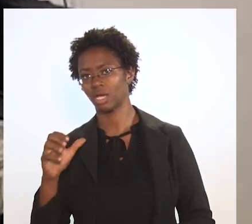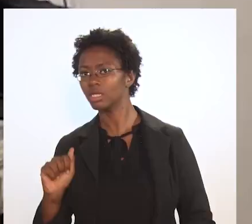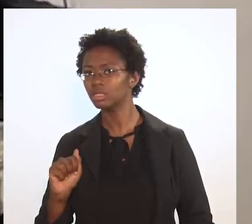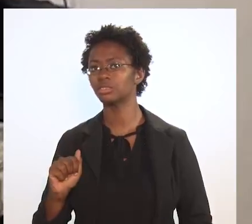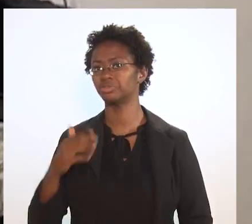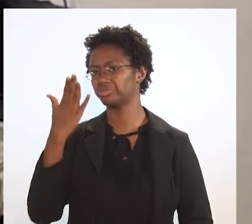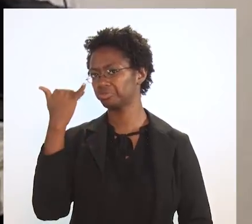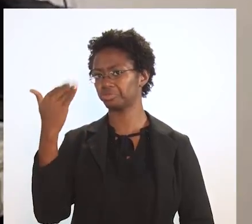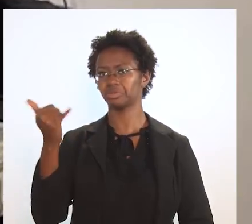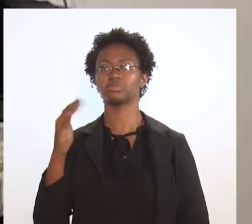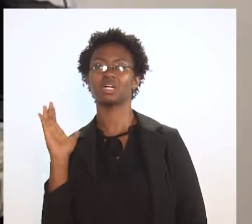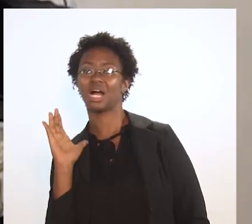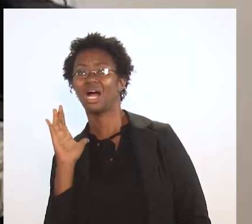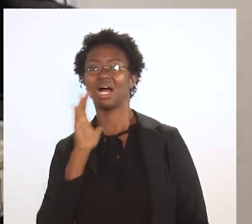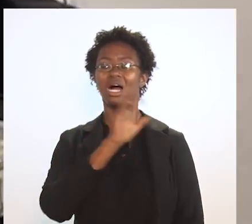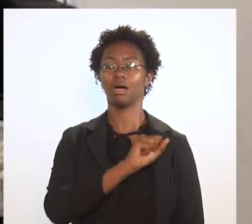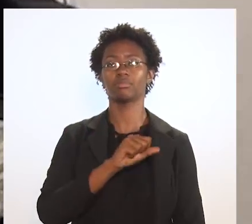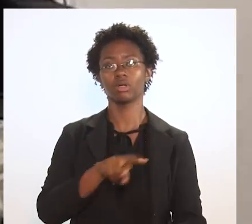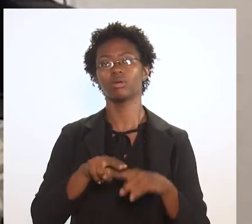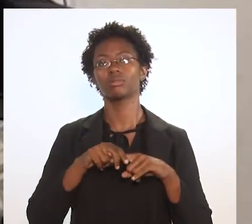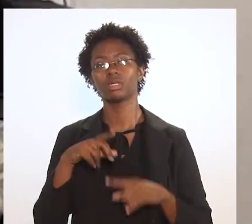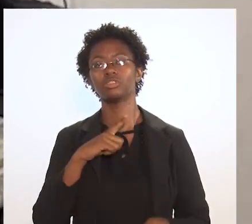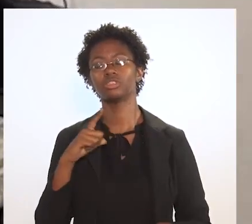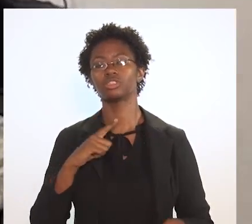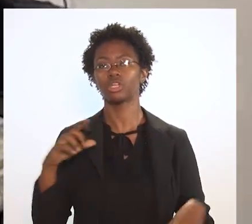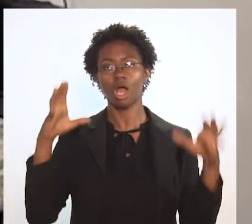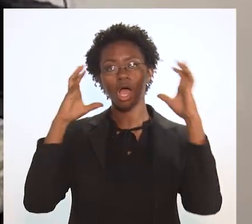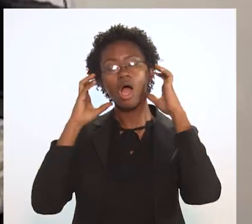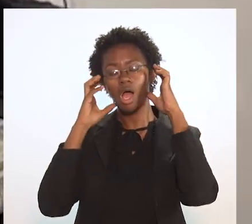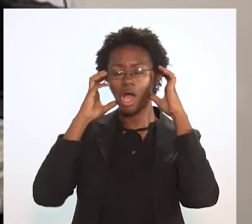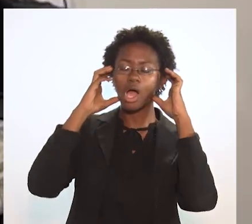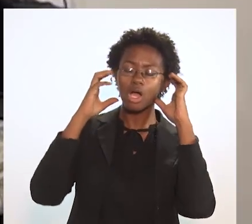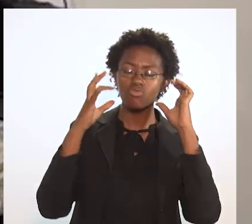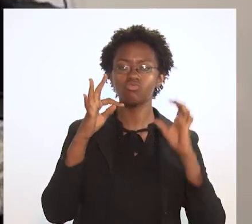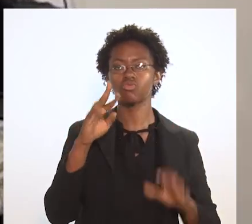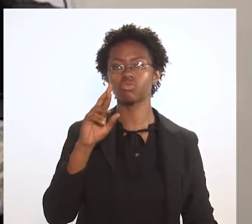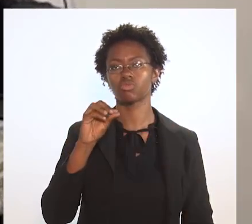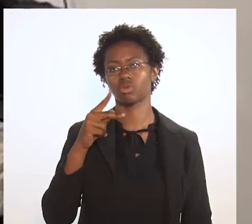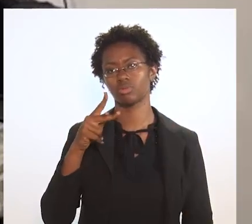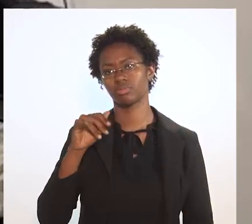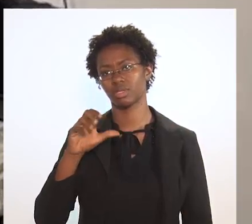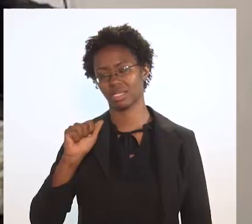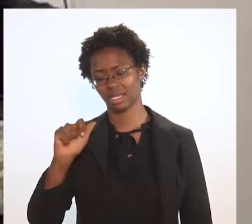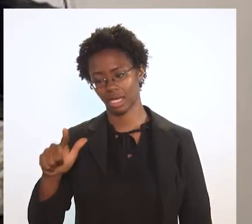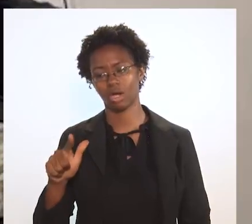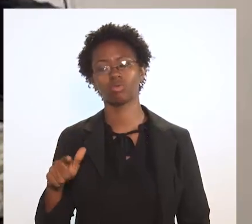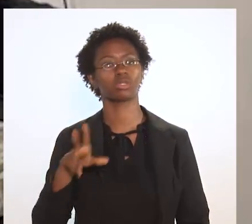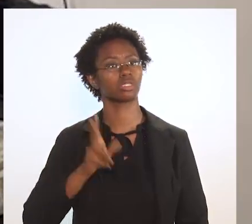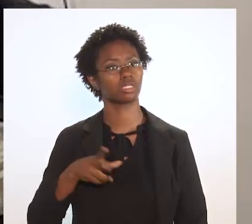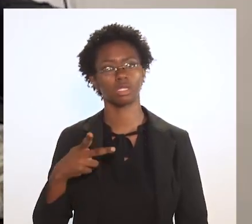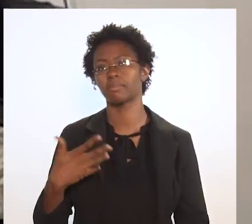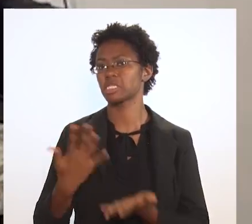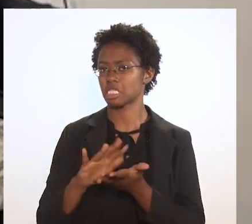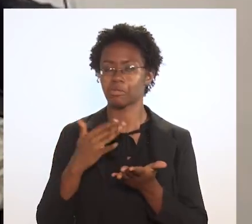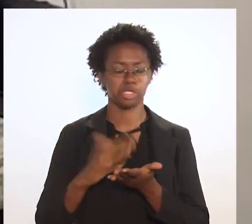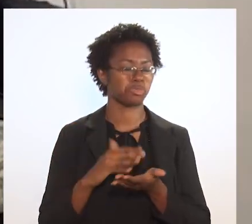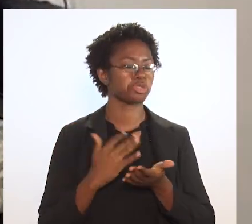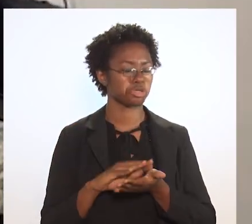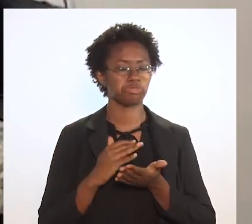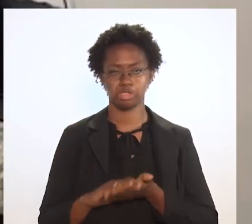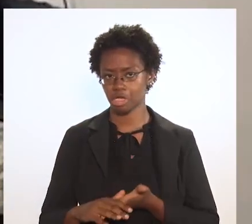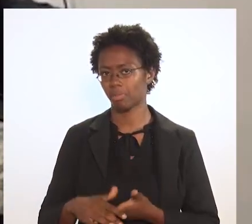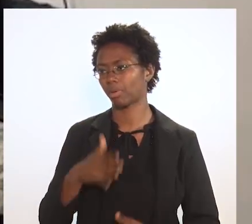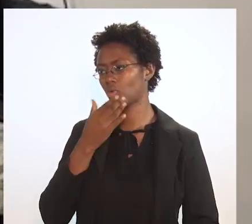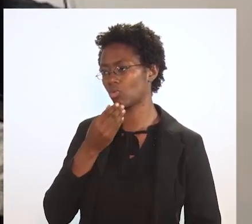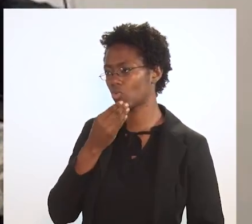despontou muito rápido, né? Porque nós tínhamos aqui a Rádio Tropical, que executava os sambas mesmo. O